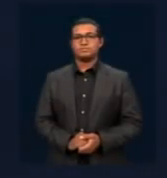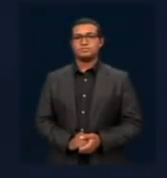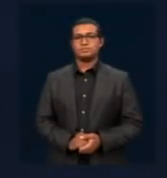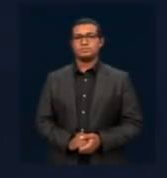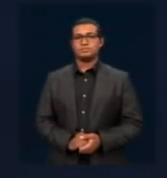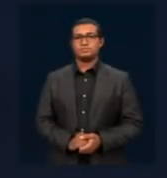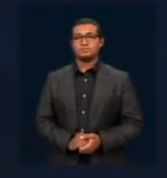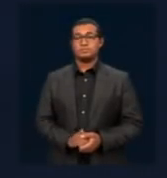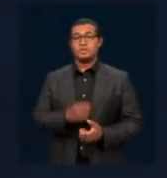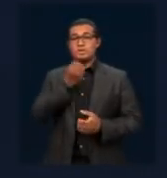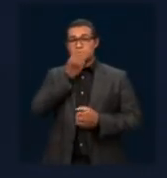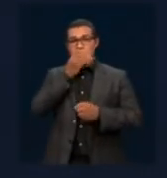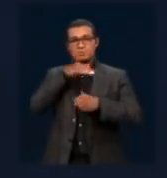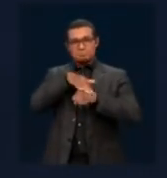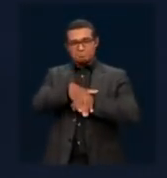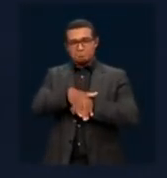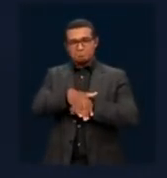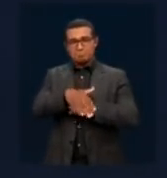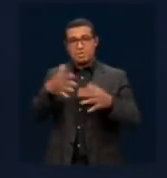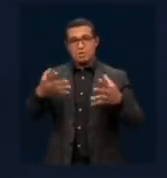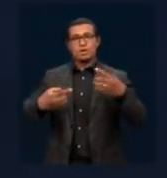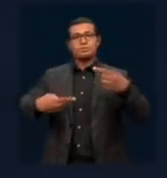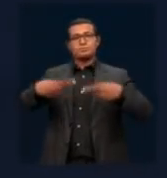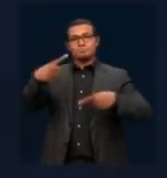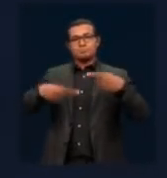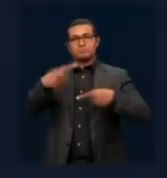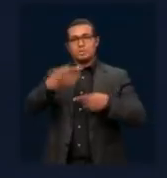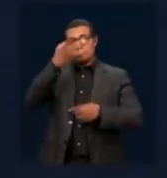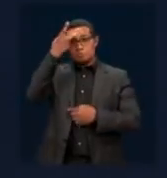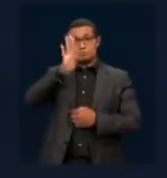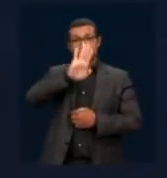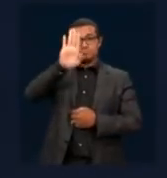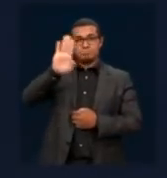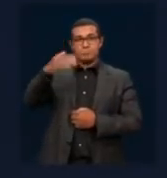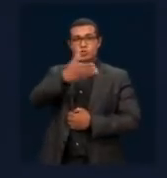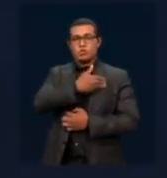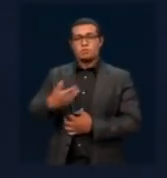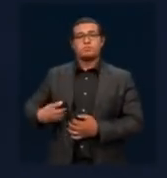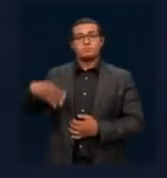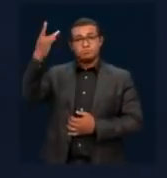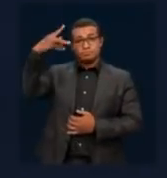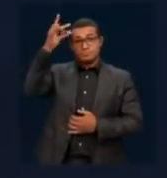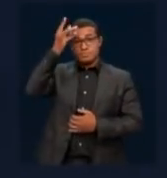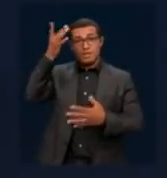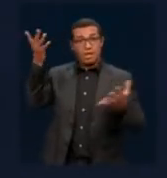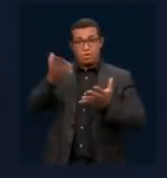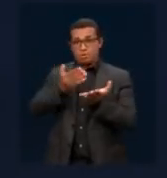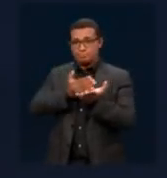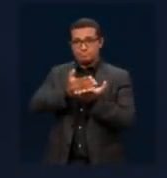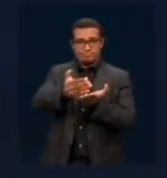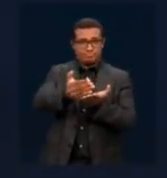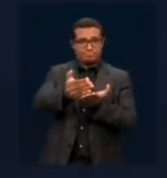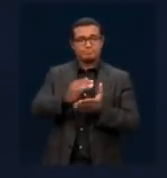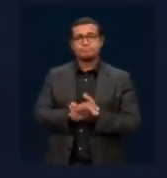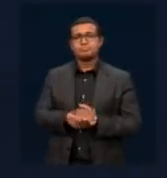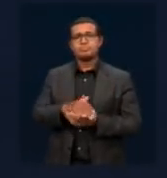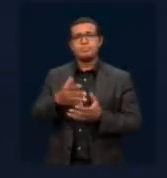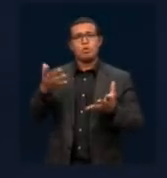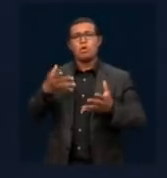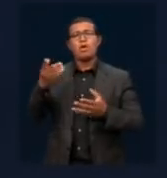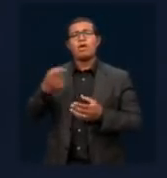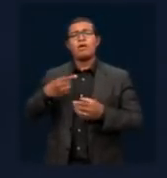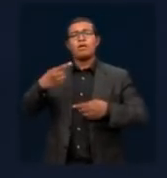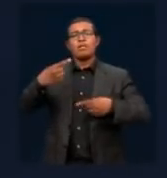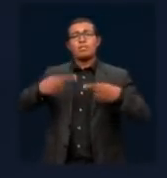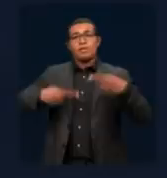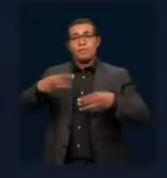boa noite o debate com os candidatos ao governo do espírito santo começa agora esse é o último debate na televisão